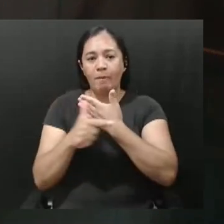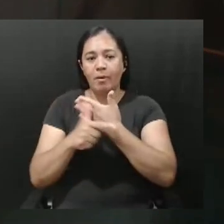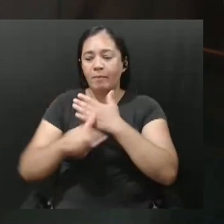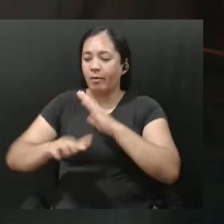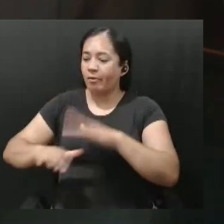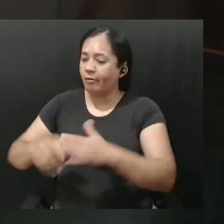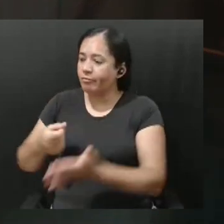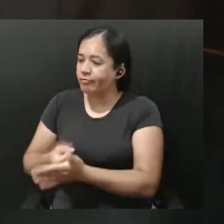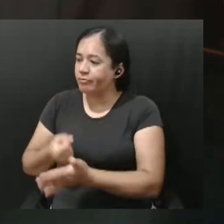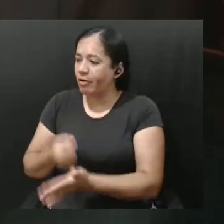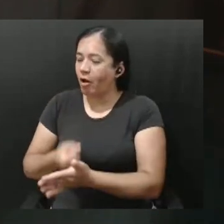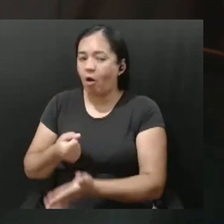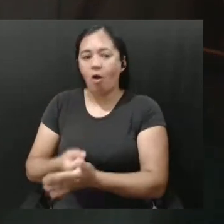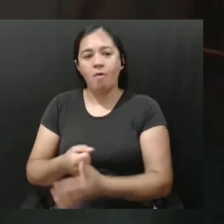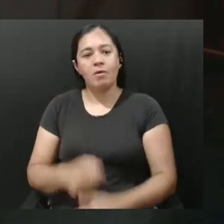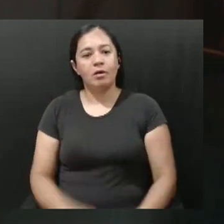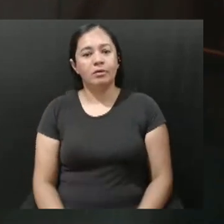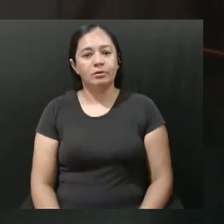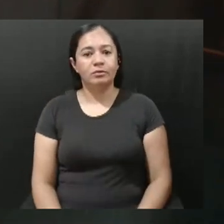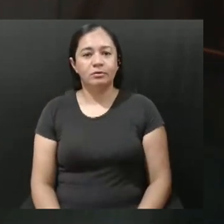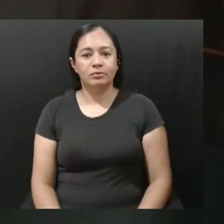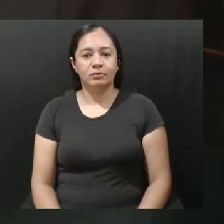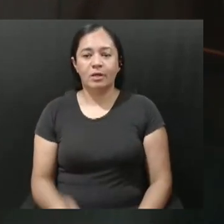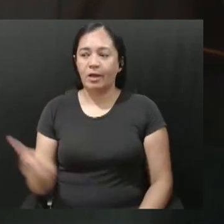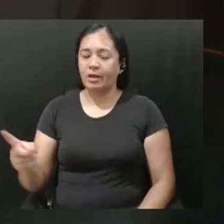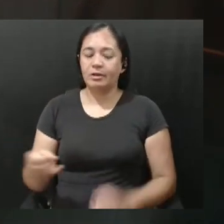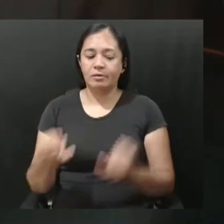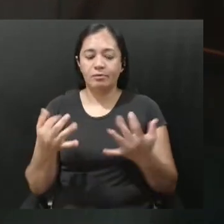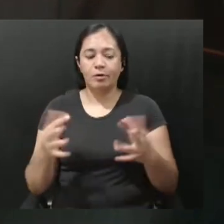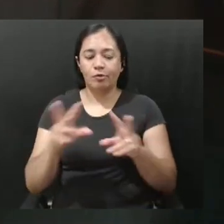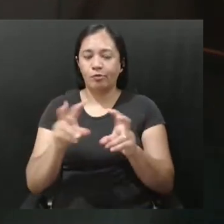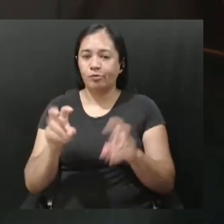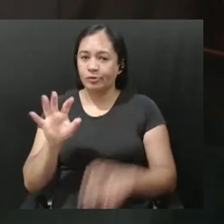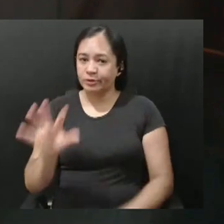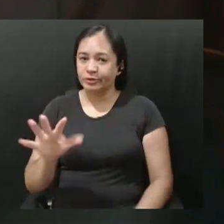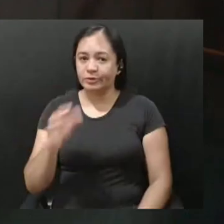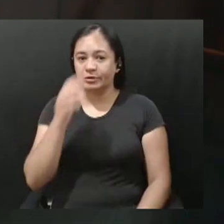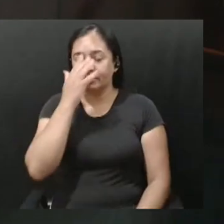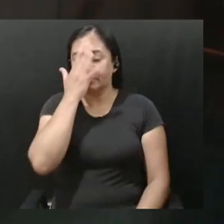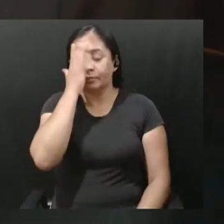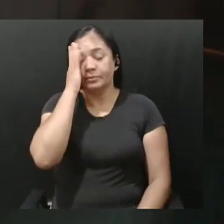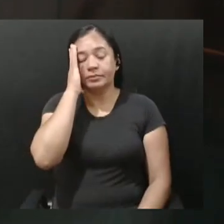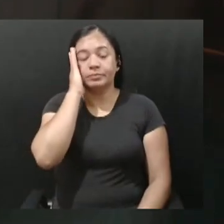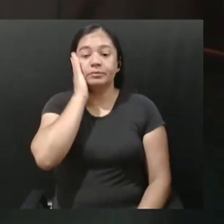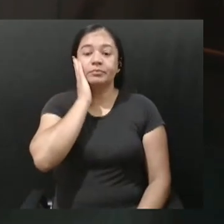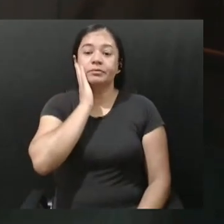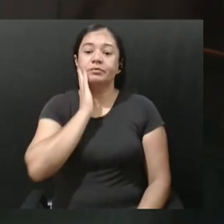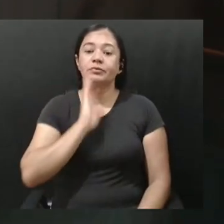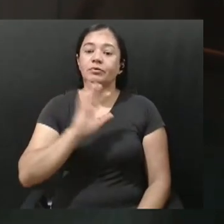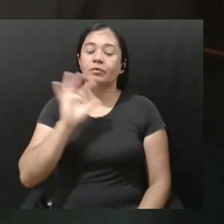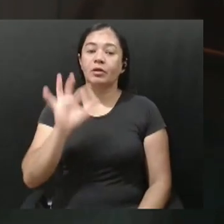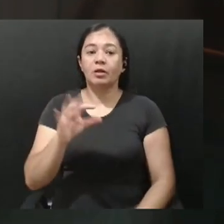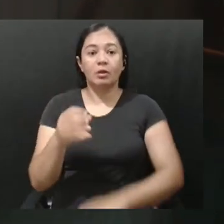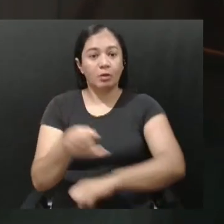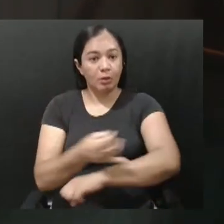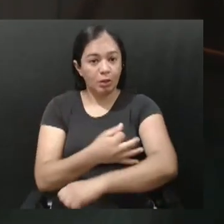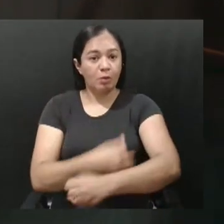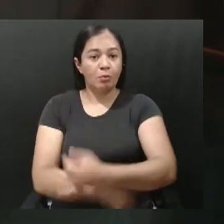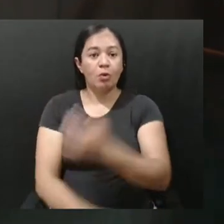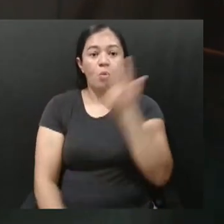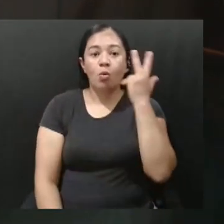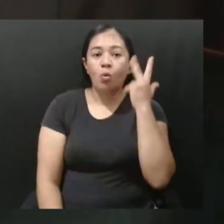A Letícia trouxe um ponto sobre isso, né? uhum, Então, isso é um fenômeno emocional comum, ou a